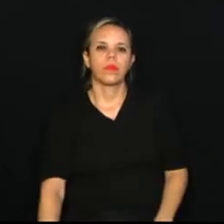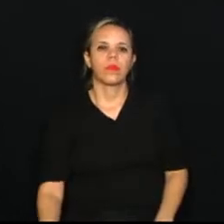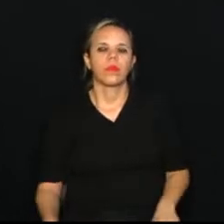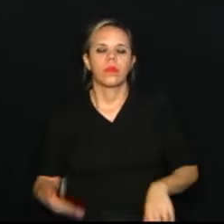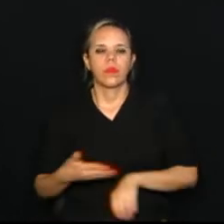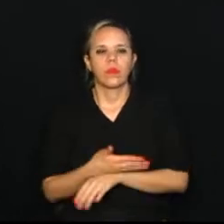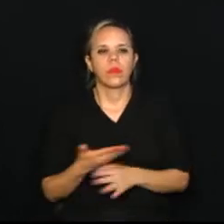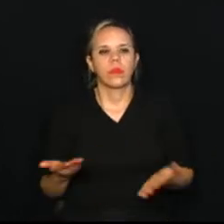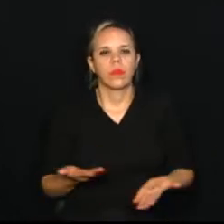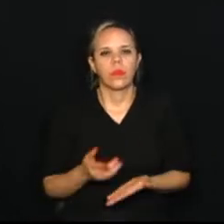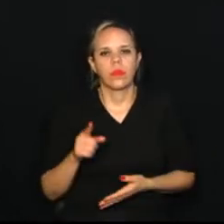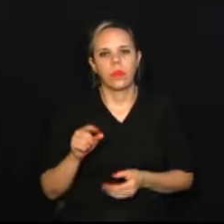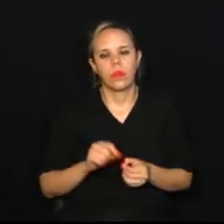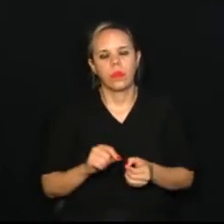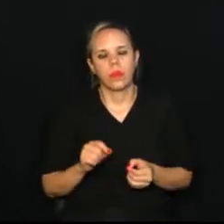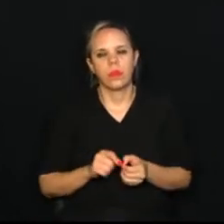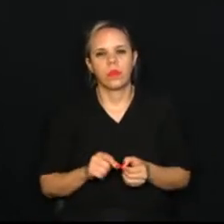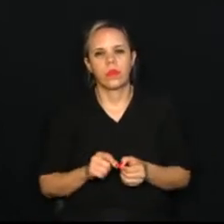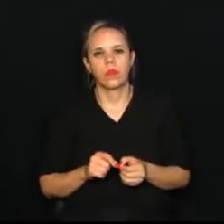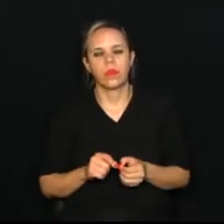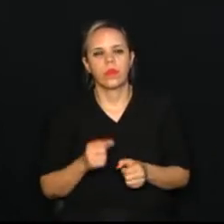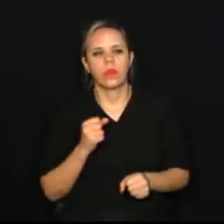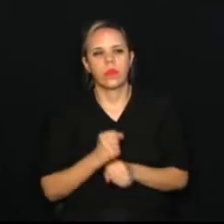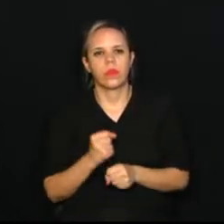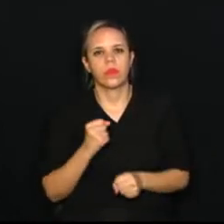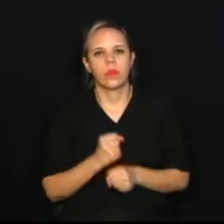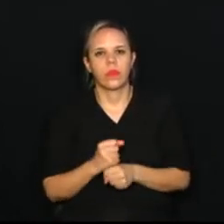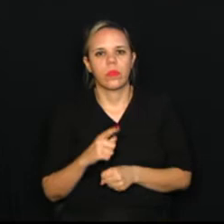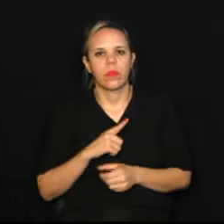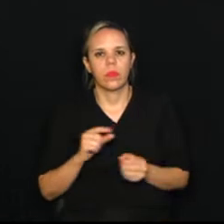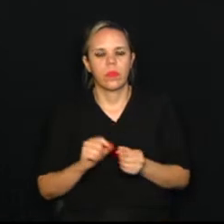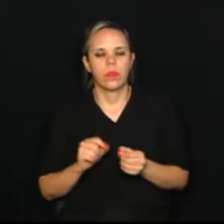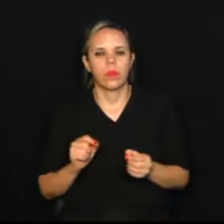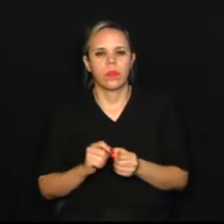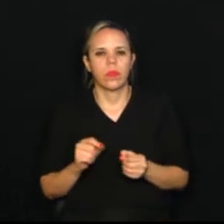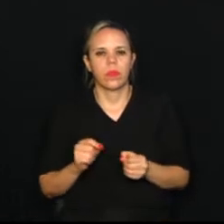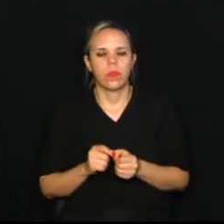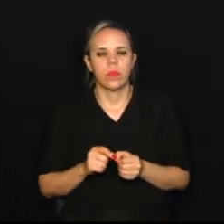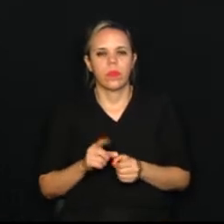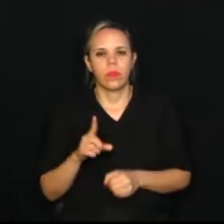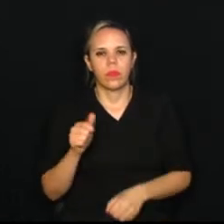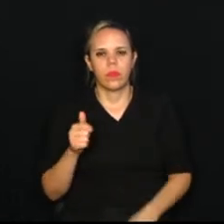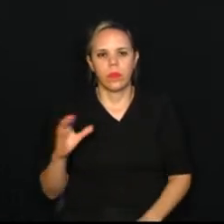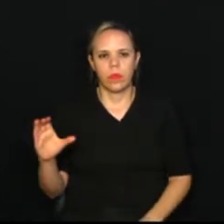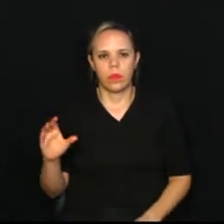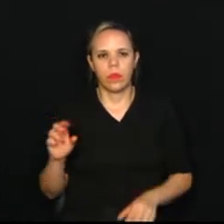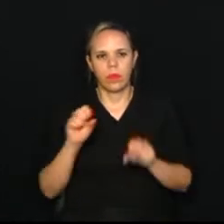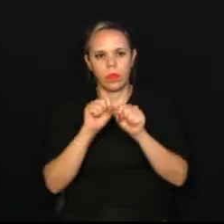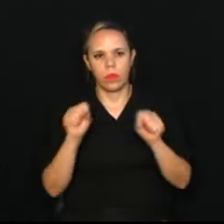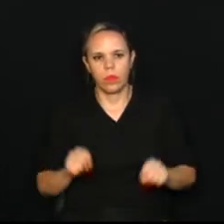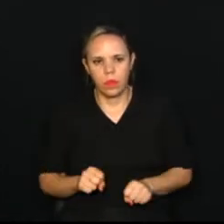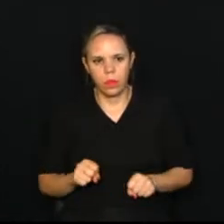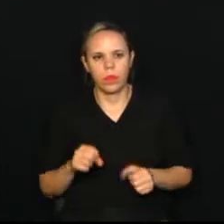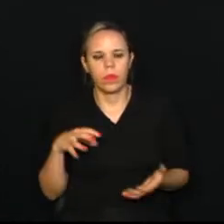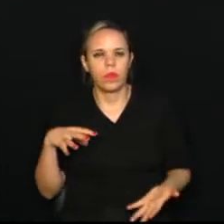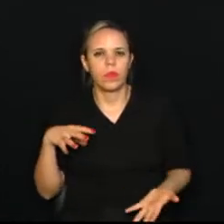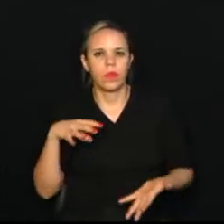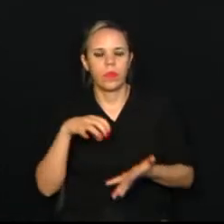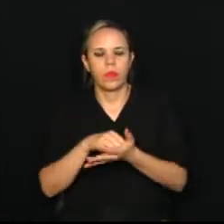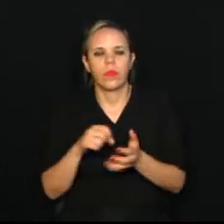hoje, para você fazer uma pequena obra, você tem que fazer o DAC, que é um sistema de cadastramento